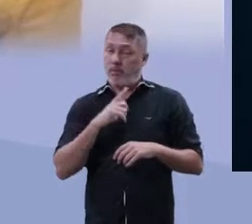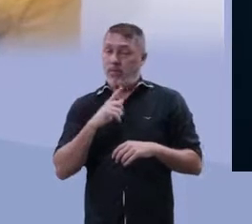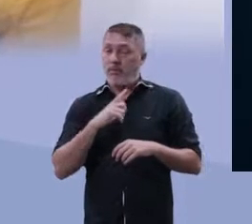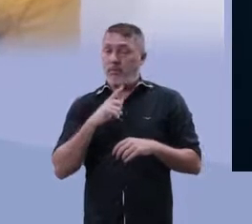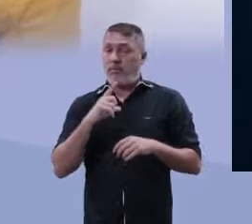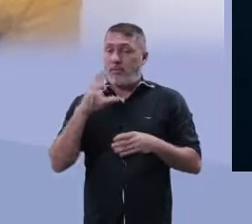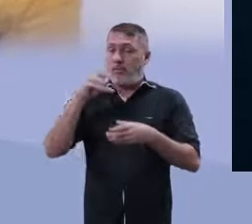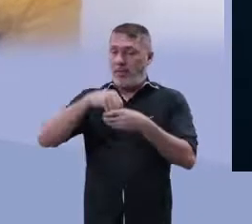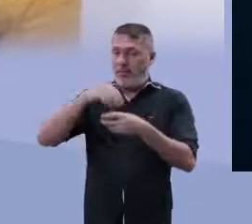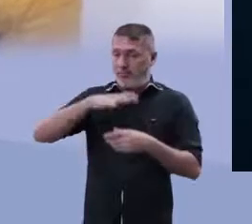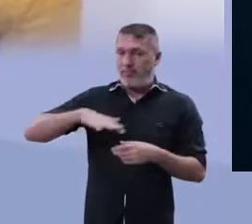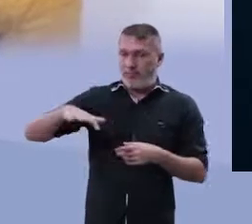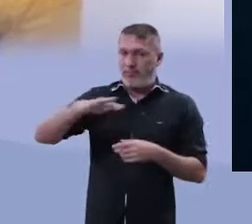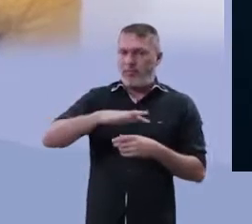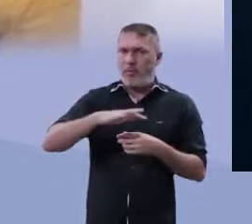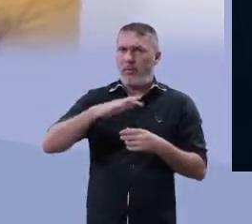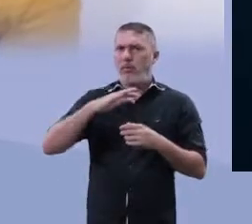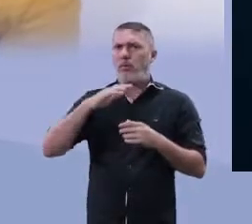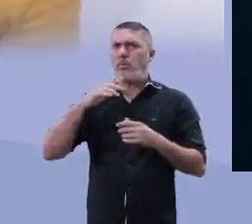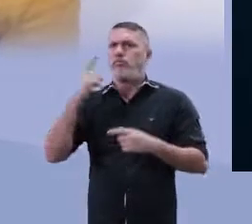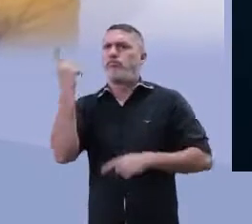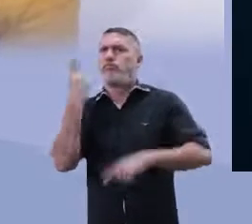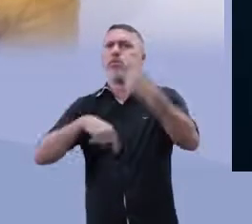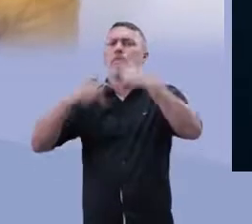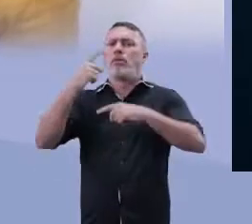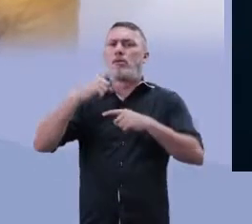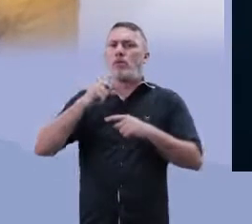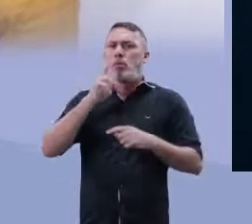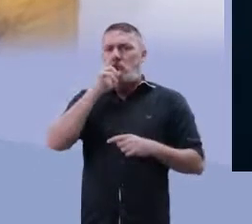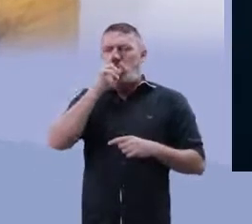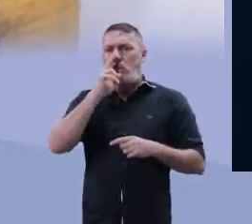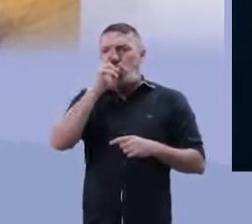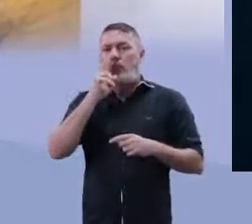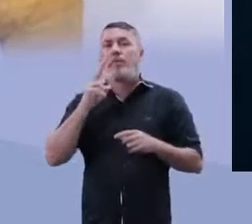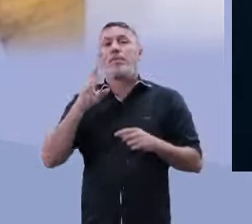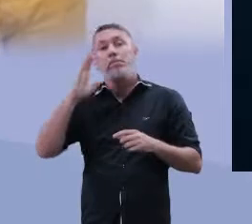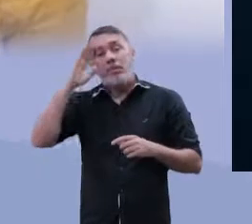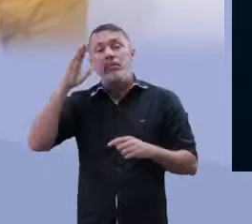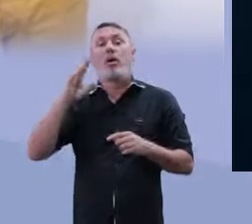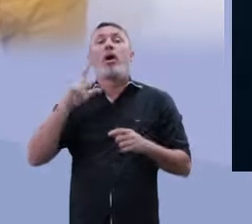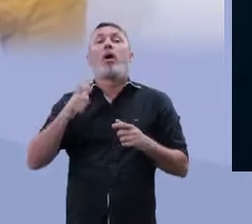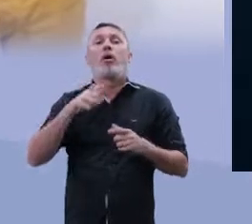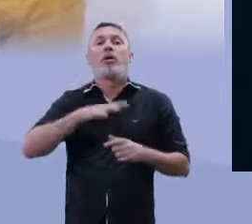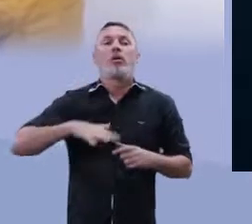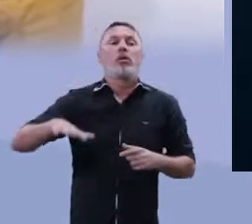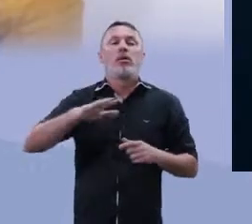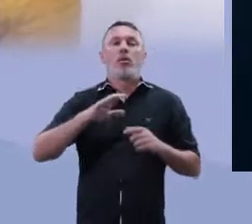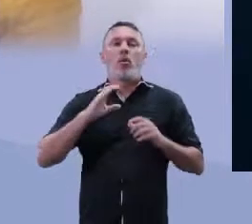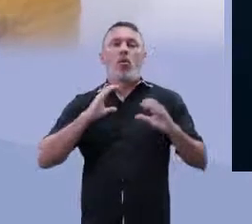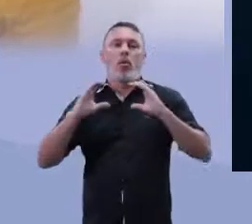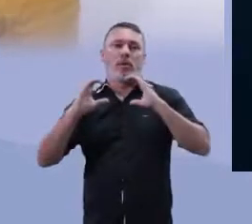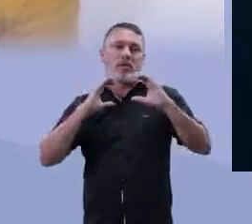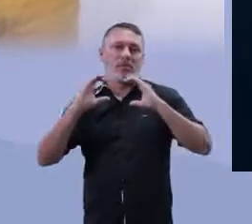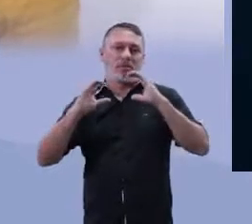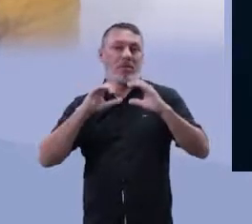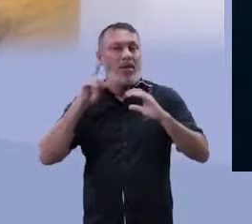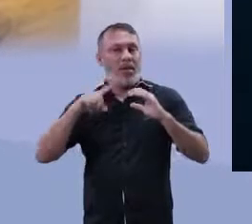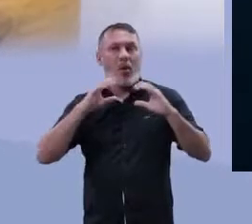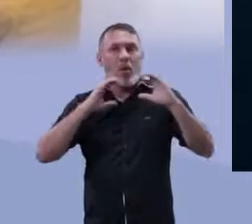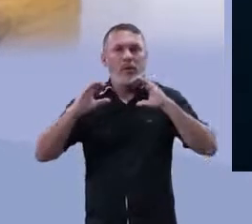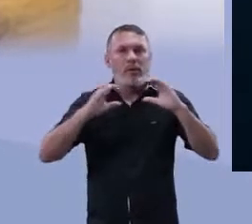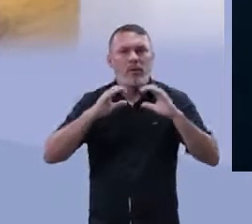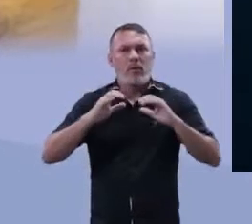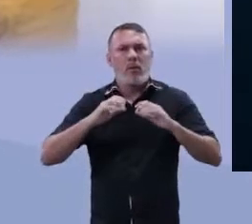de um contexto, um avanço muito grande, principalmente dos meios de comunicação, onde esses meios de